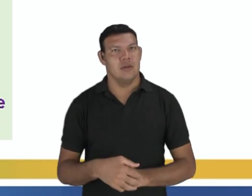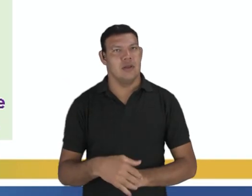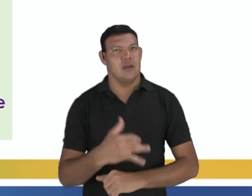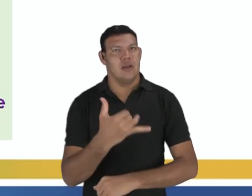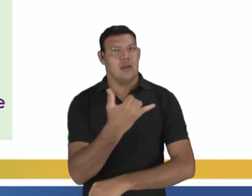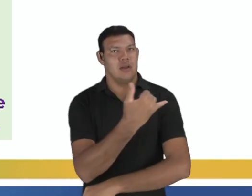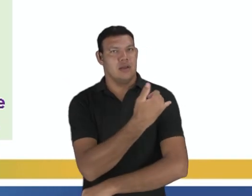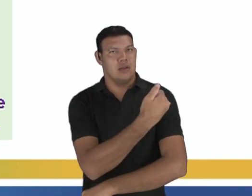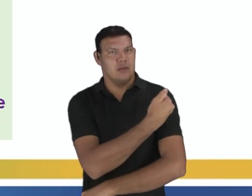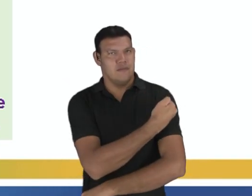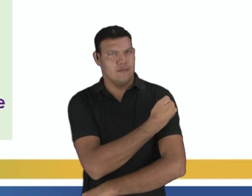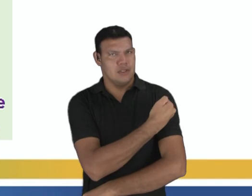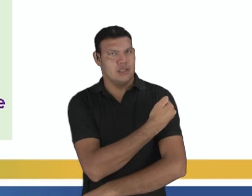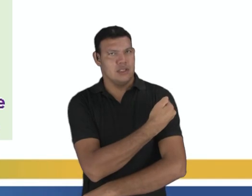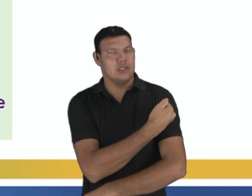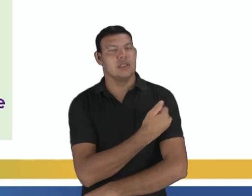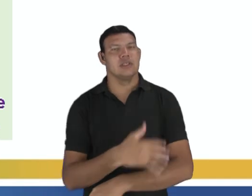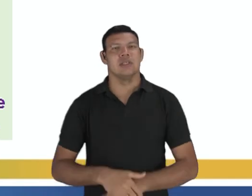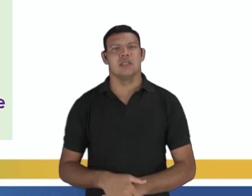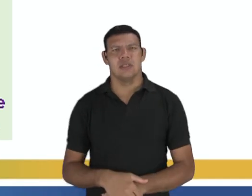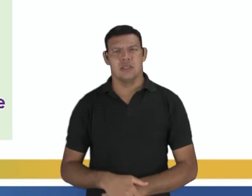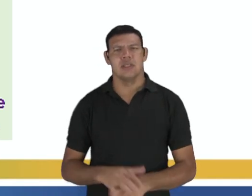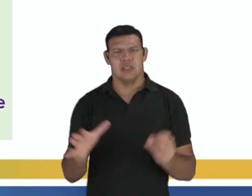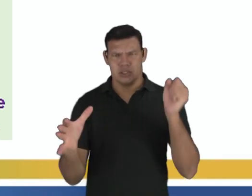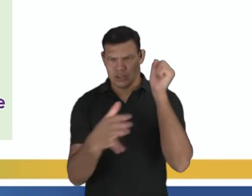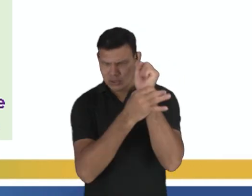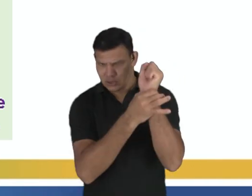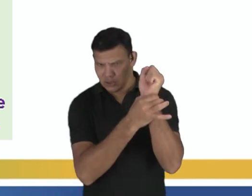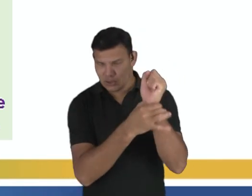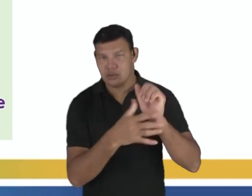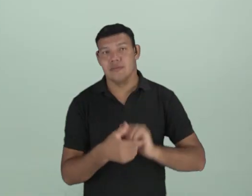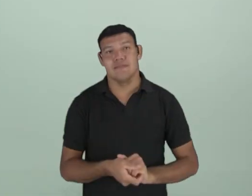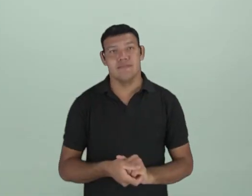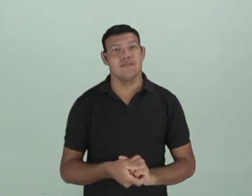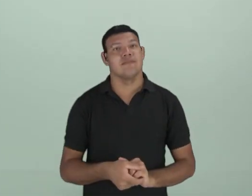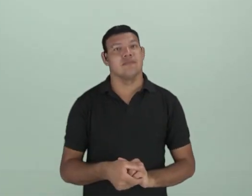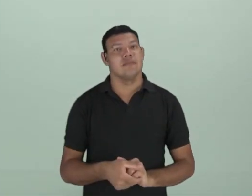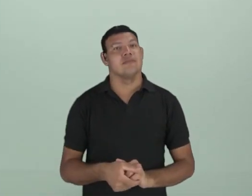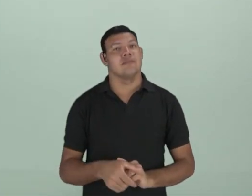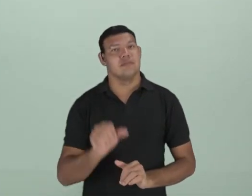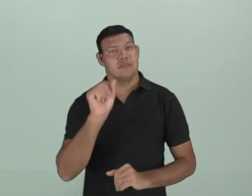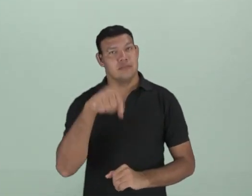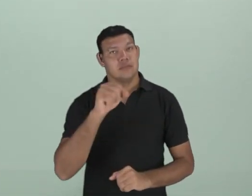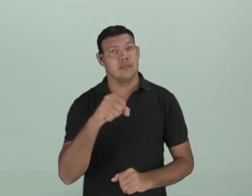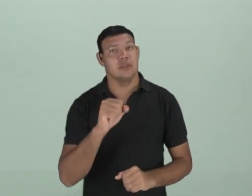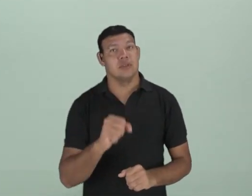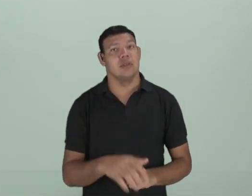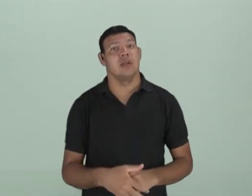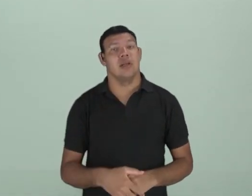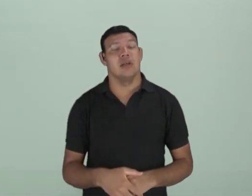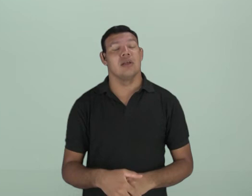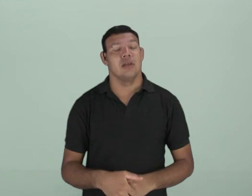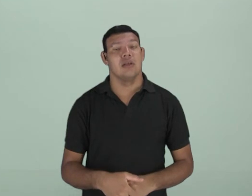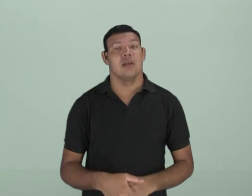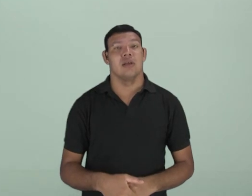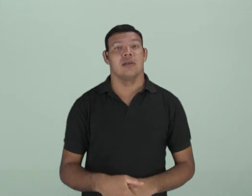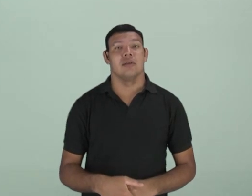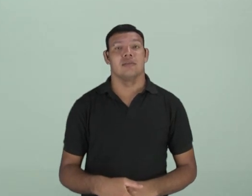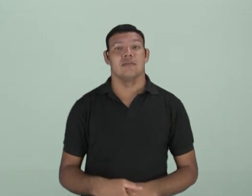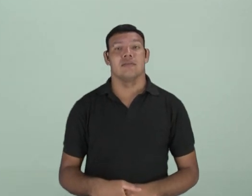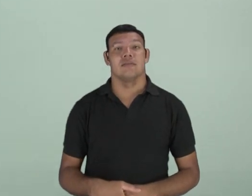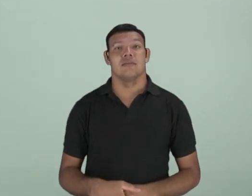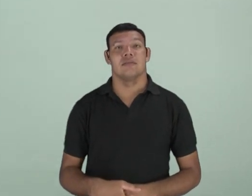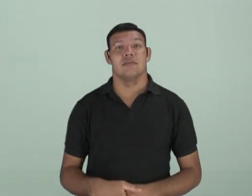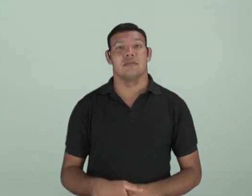são seguras? Lembra que eu falei para vocês que existem movimentos contemporâneos que questionam a forma e a funcionalidade